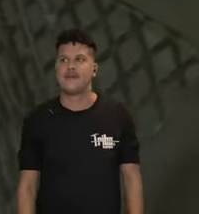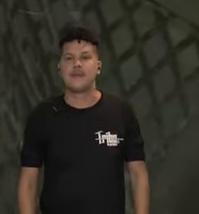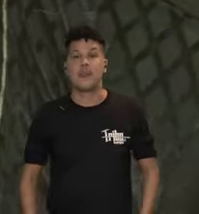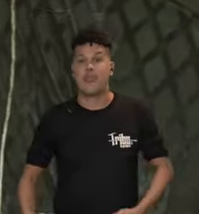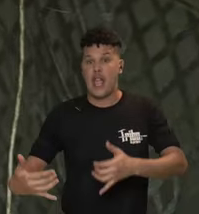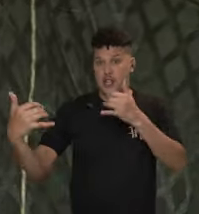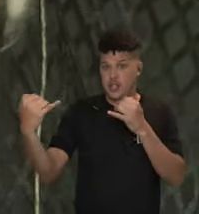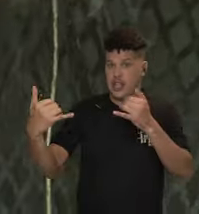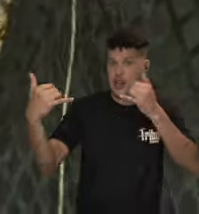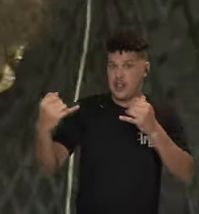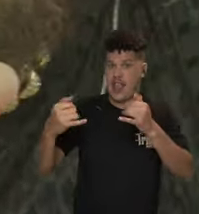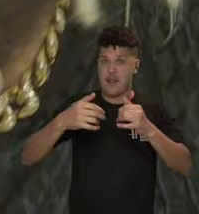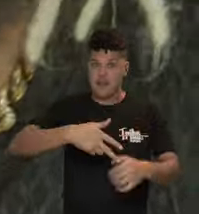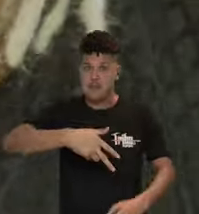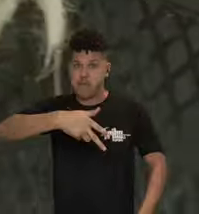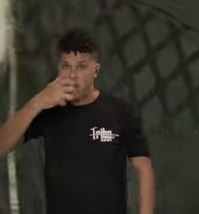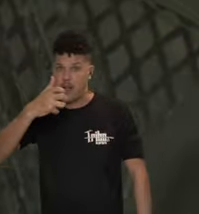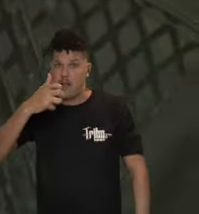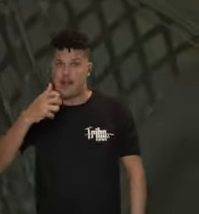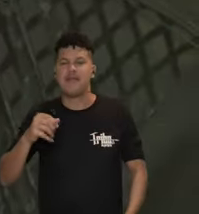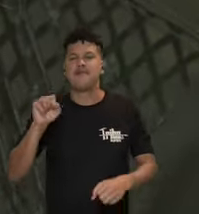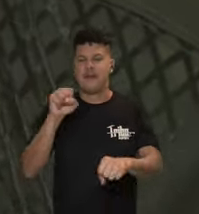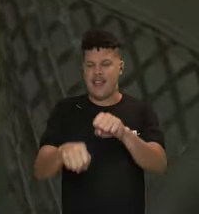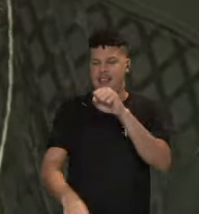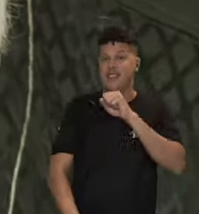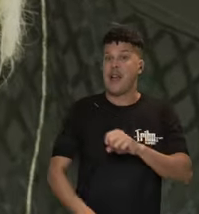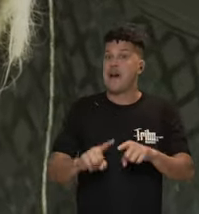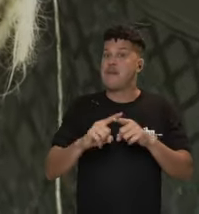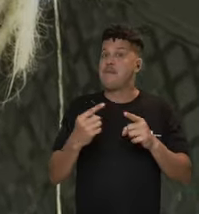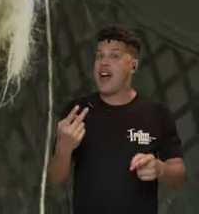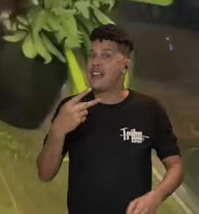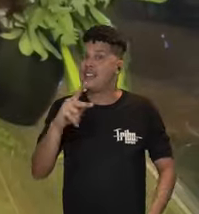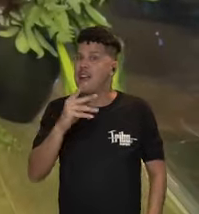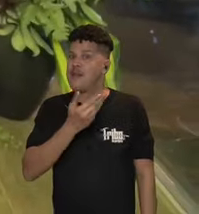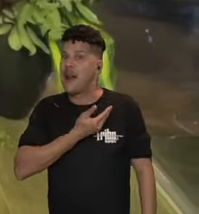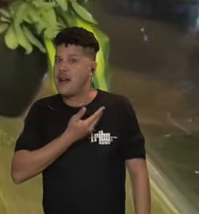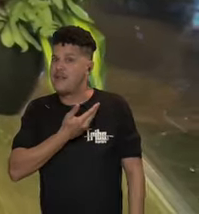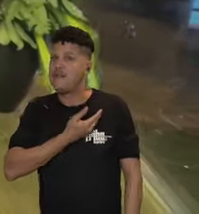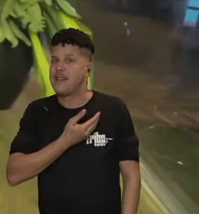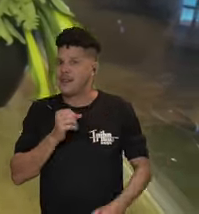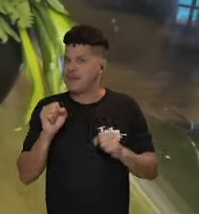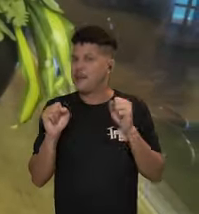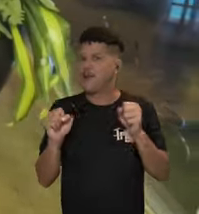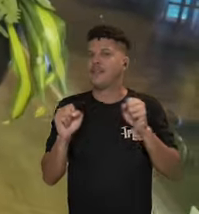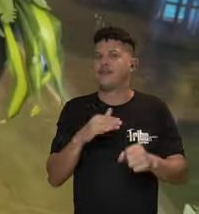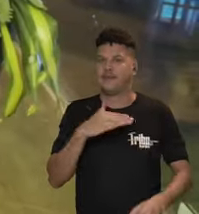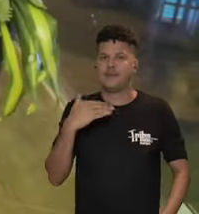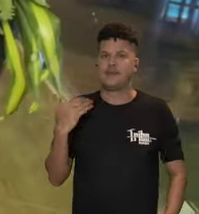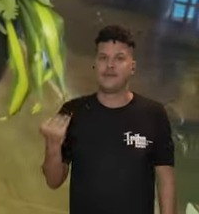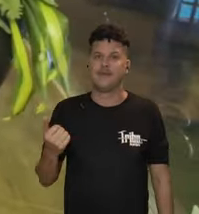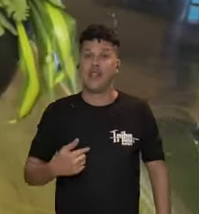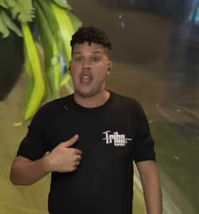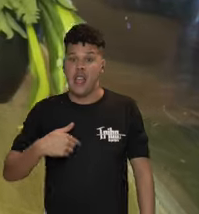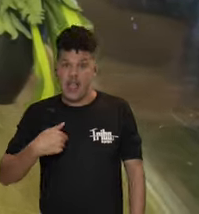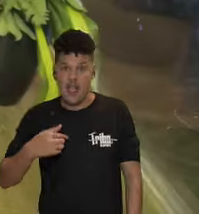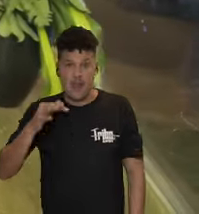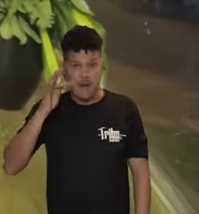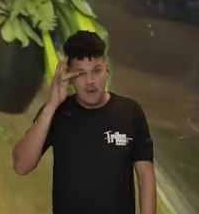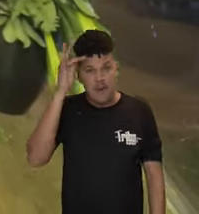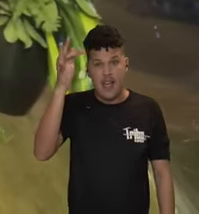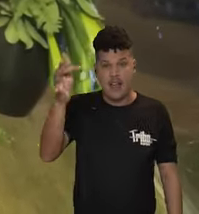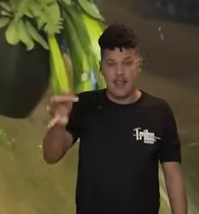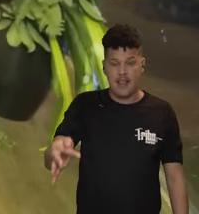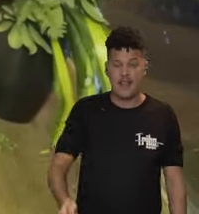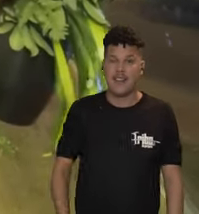Tiroteia a bala azul. Mas seu amigo cospe chumbé. Tô na fé, tô na